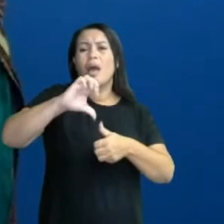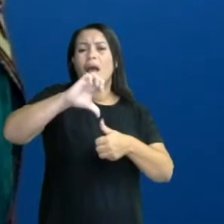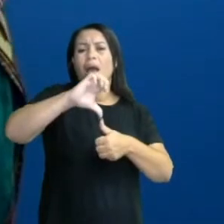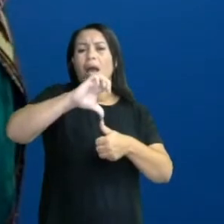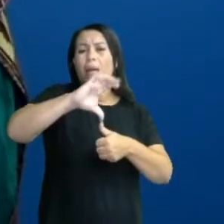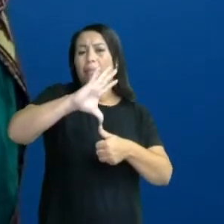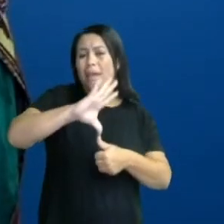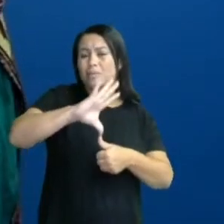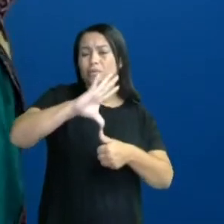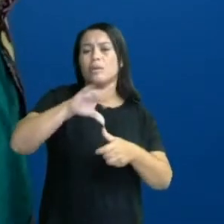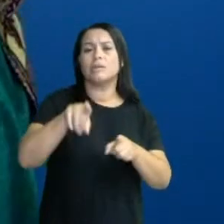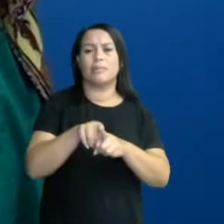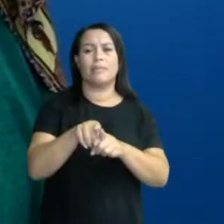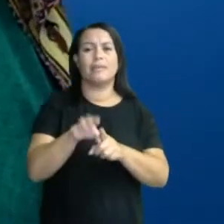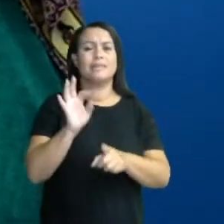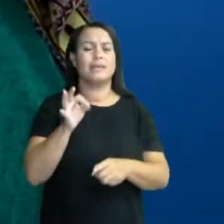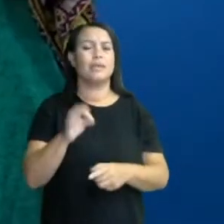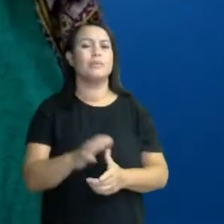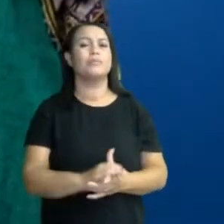do norte, tá certo?